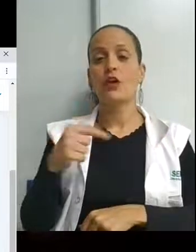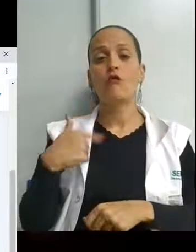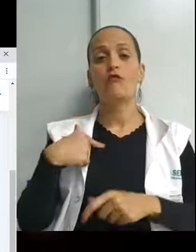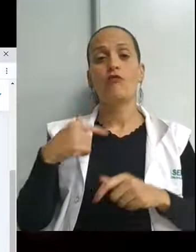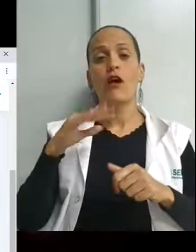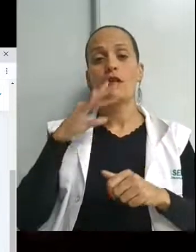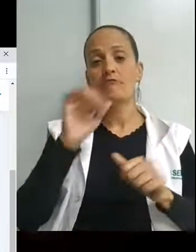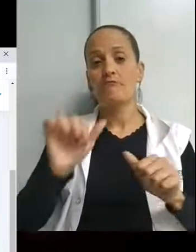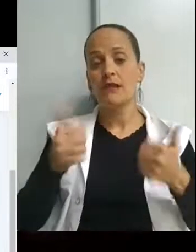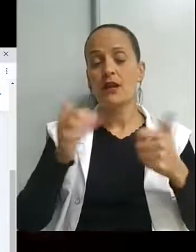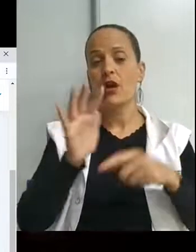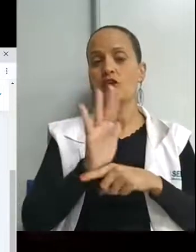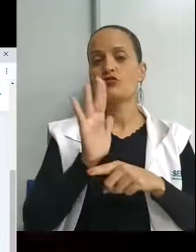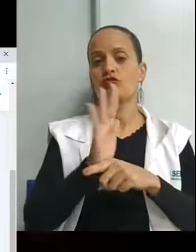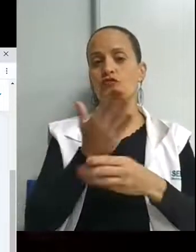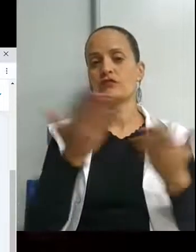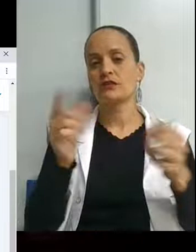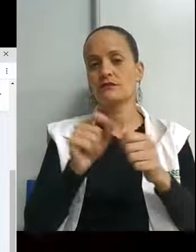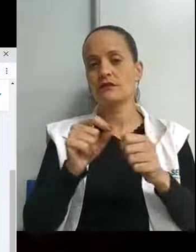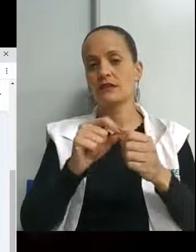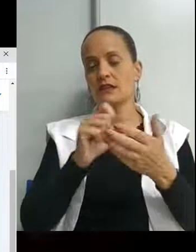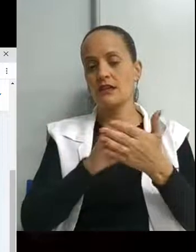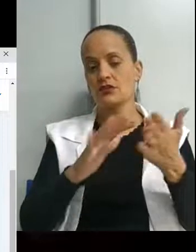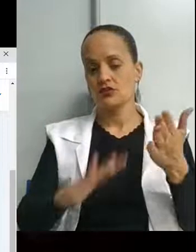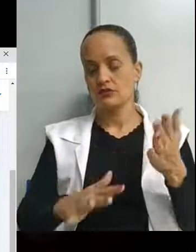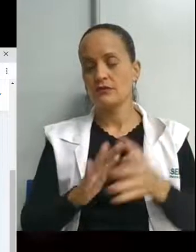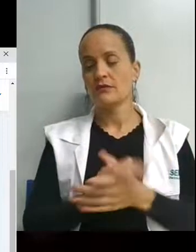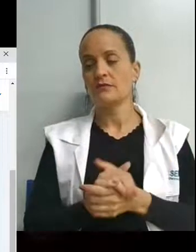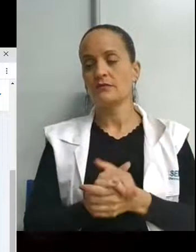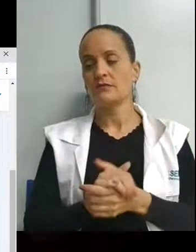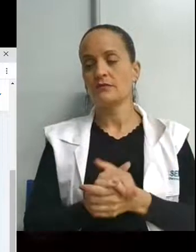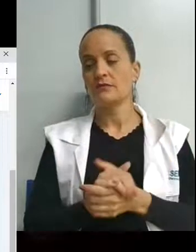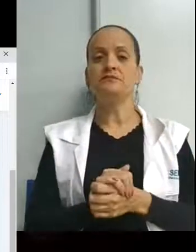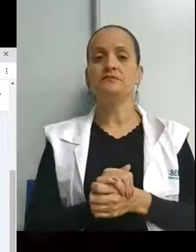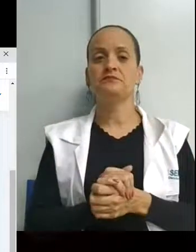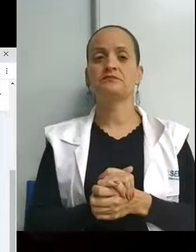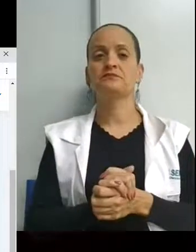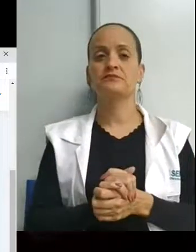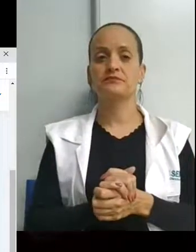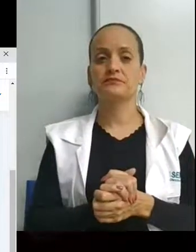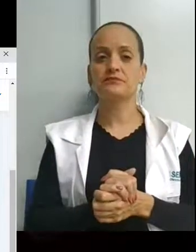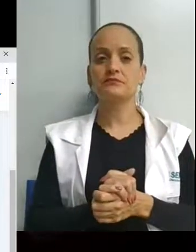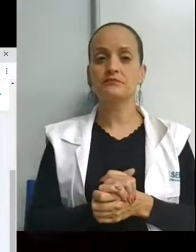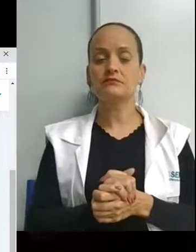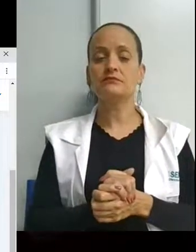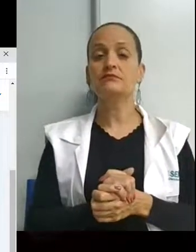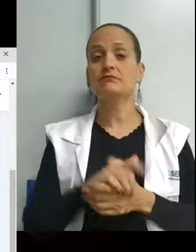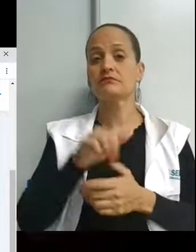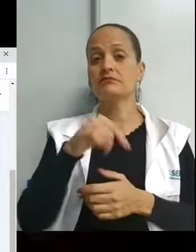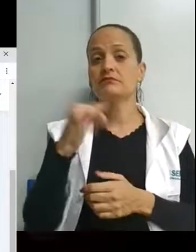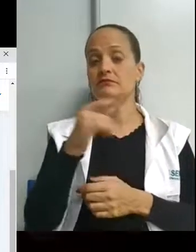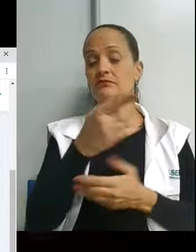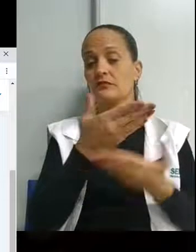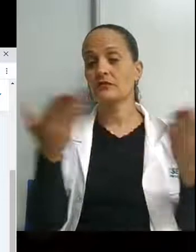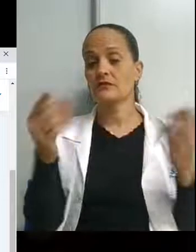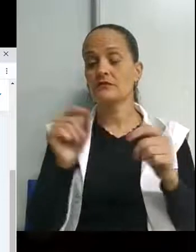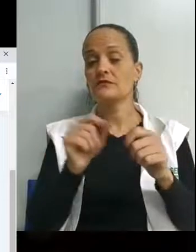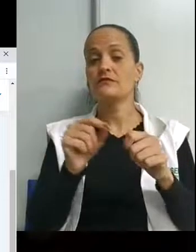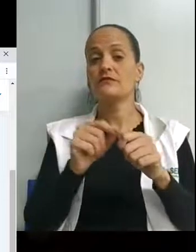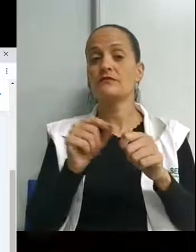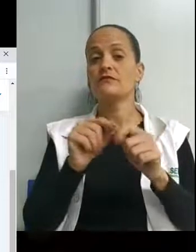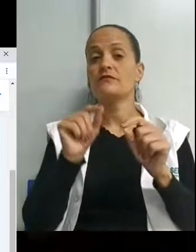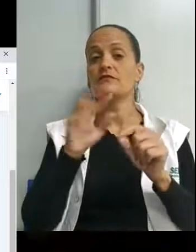resolver a atividade, certo? Mas o conteúdo tá aqui, ó, para responder o primeiro desafio da